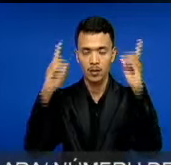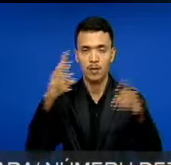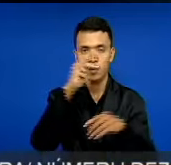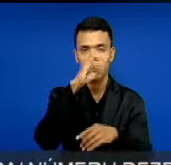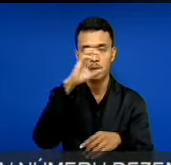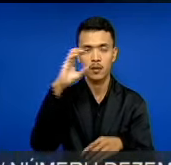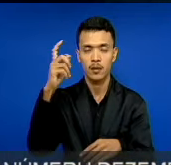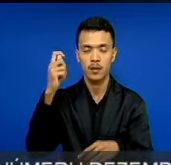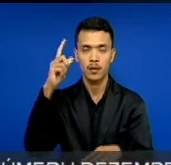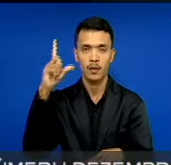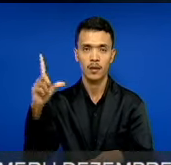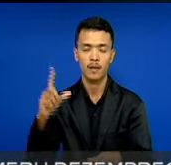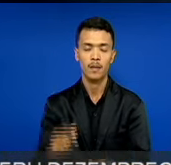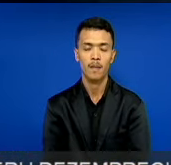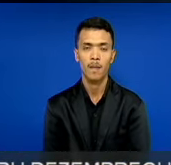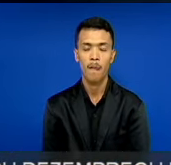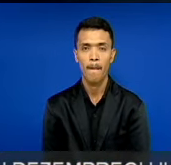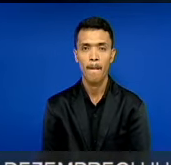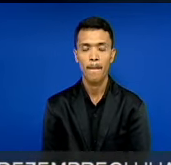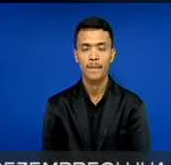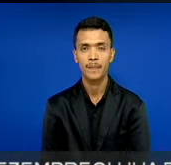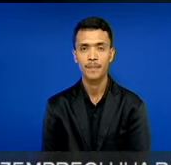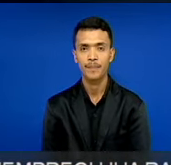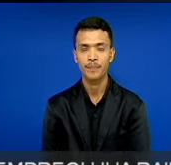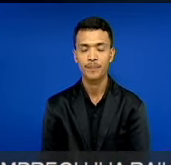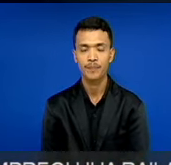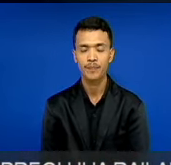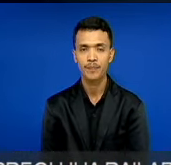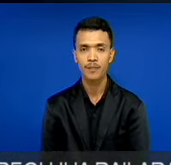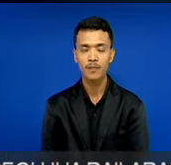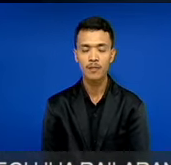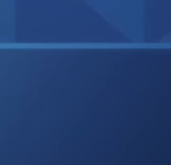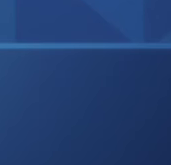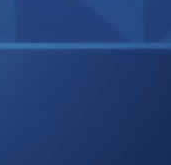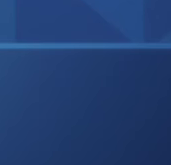Account Timor-Leste. Timóteo Guzmão, Alexandre dos Santos, RTTL.